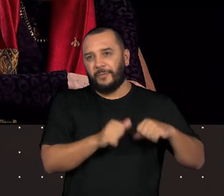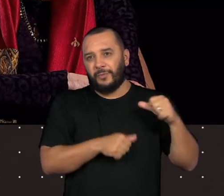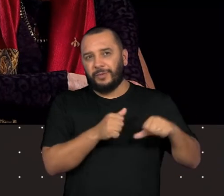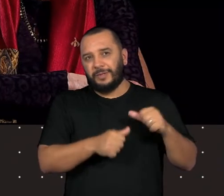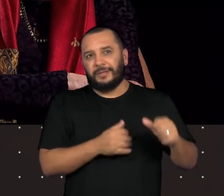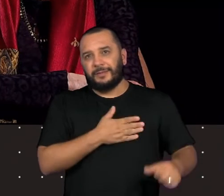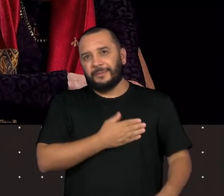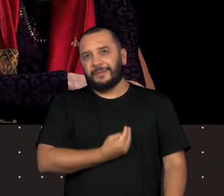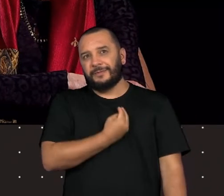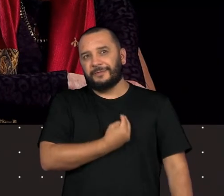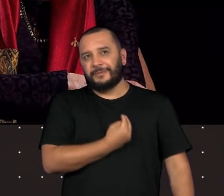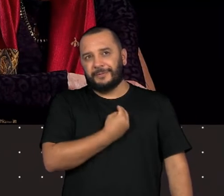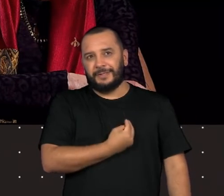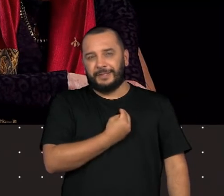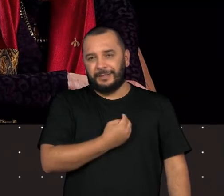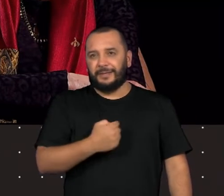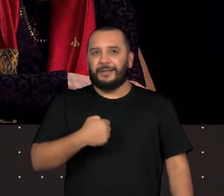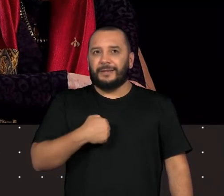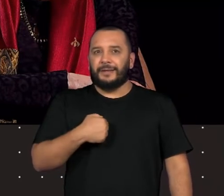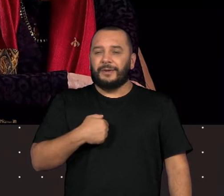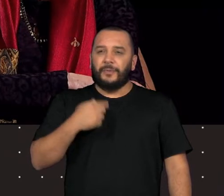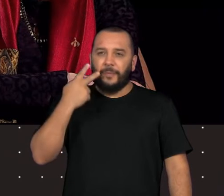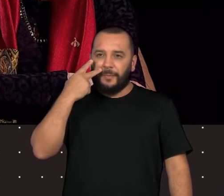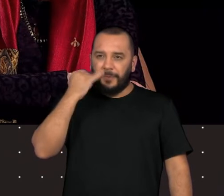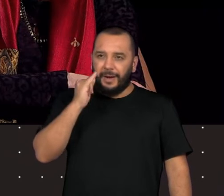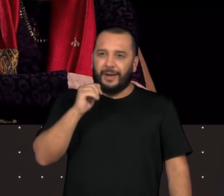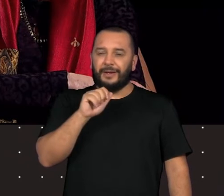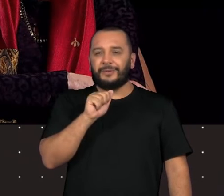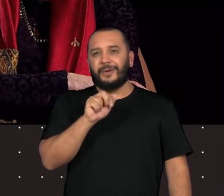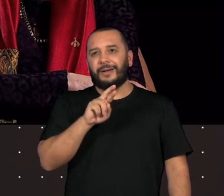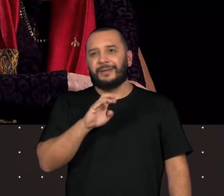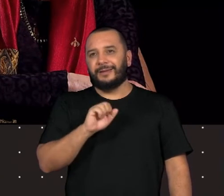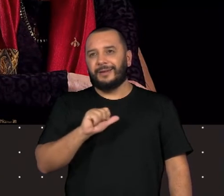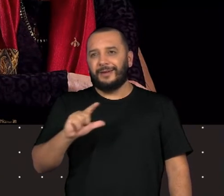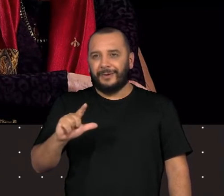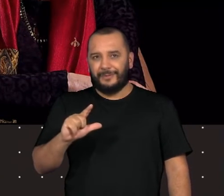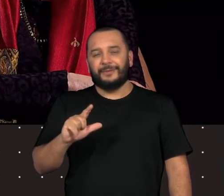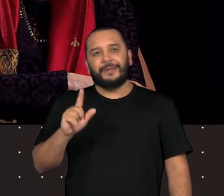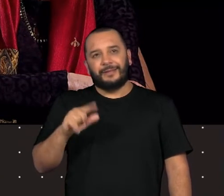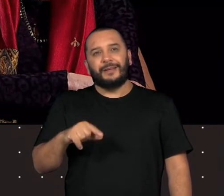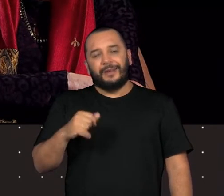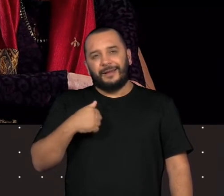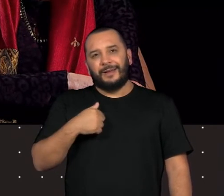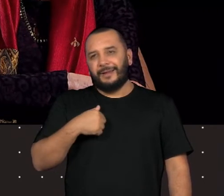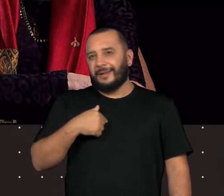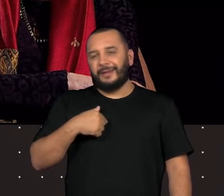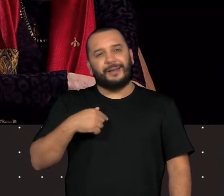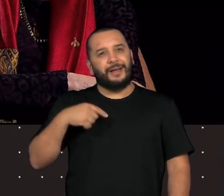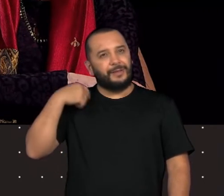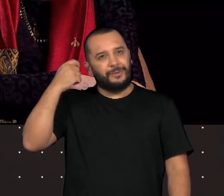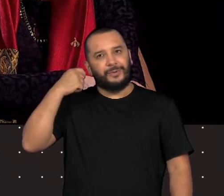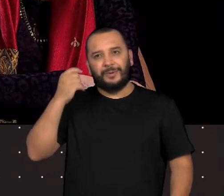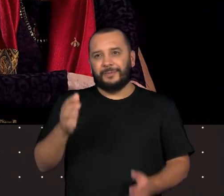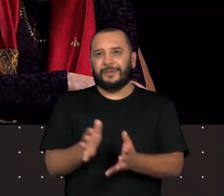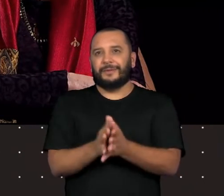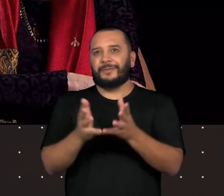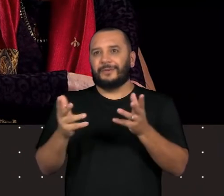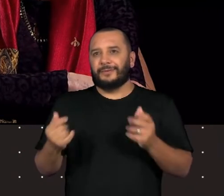vários sentidos. Eu me tornei pai do Ariel, que é um ator como nós, maravilhoso, e também